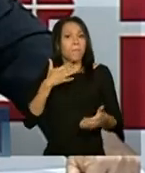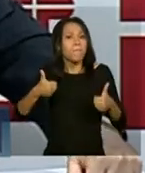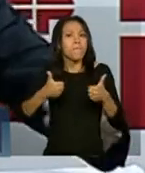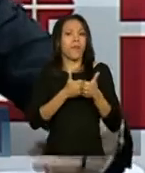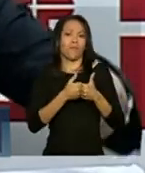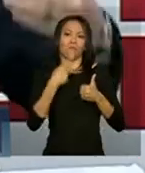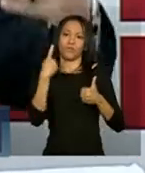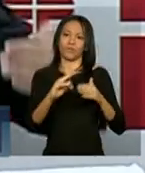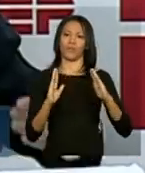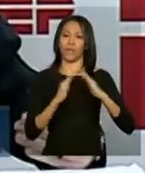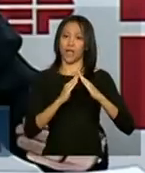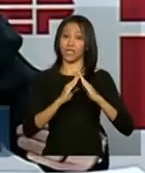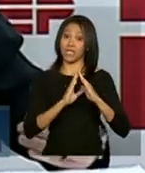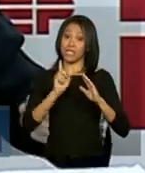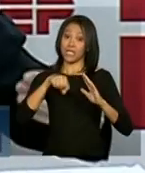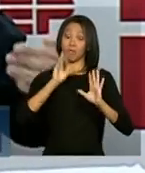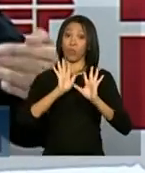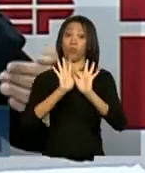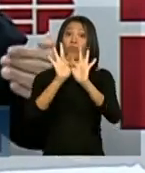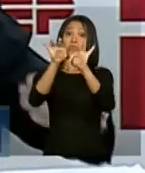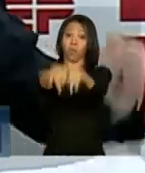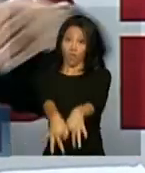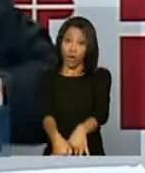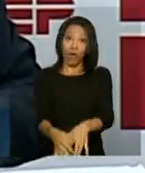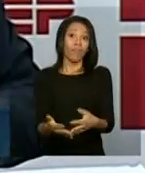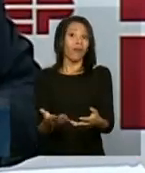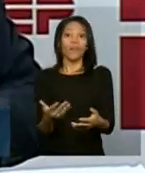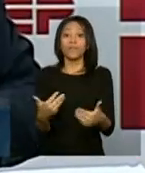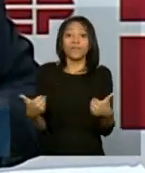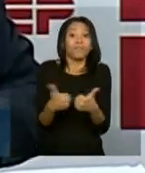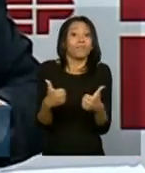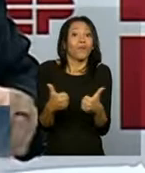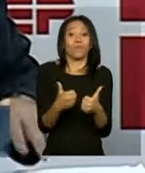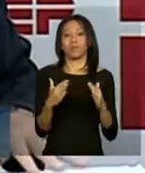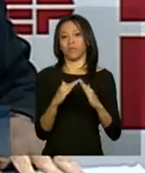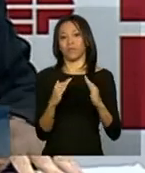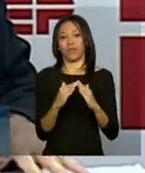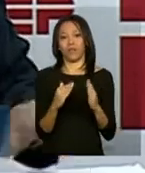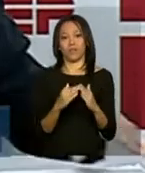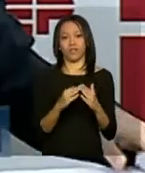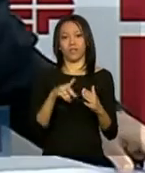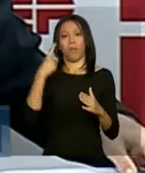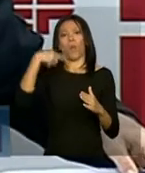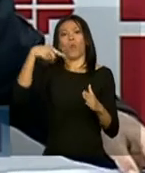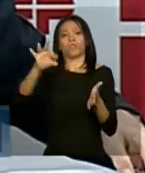da sua casa. Quem deixa para o final, em geral, não fica tão próximo. Então, pode